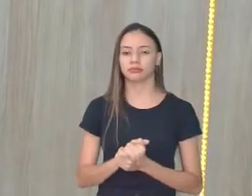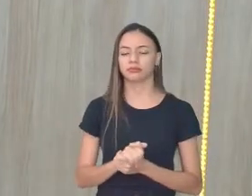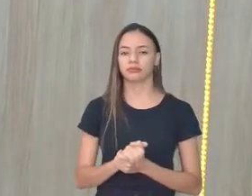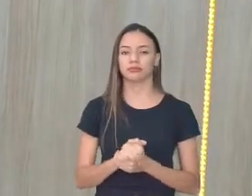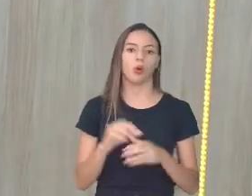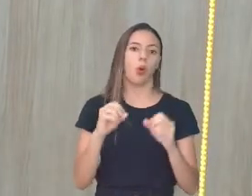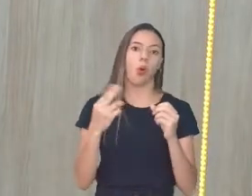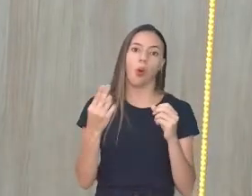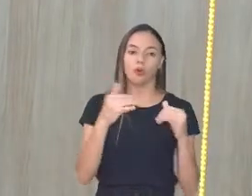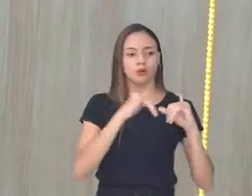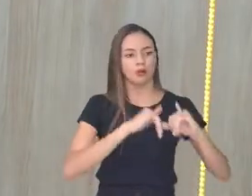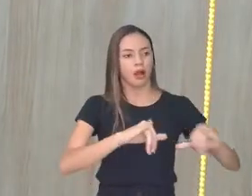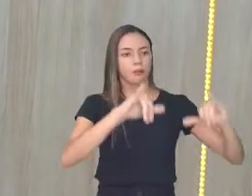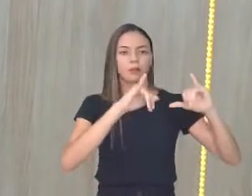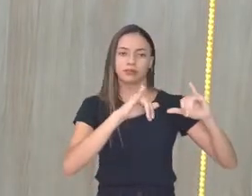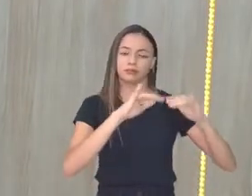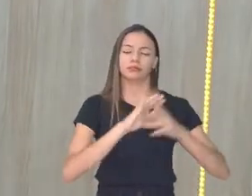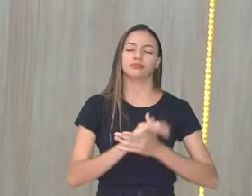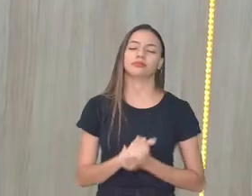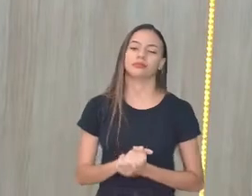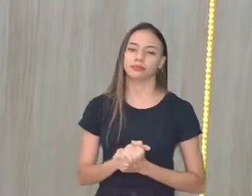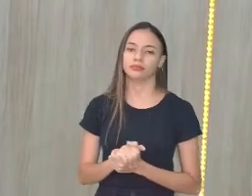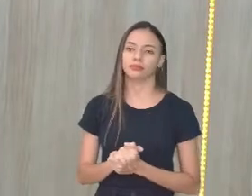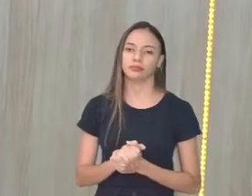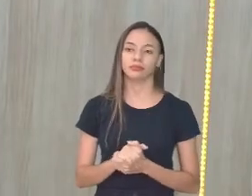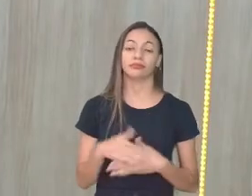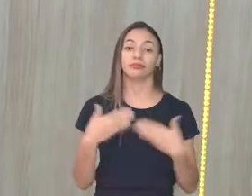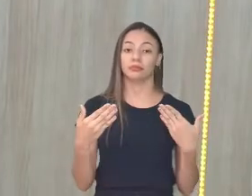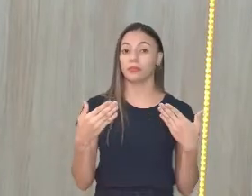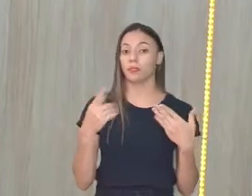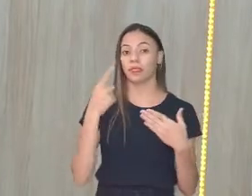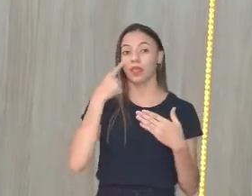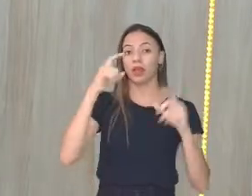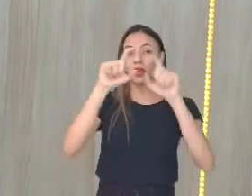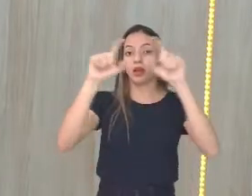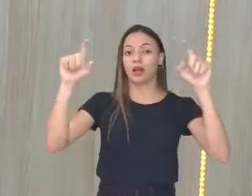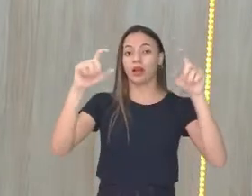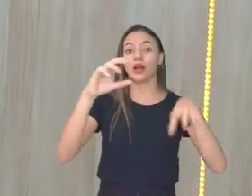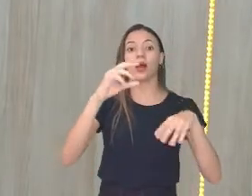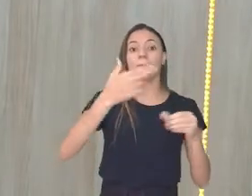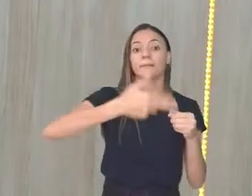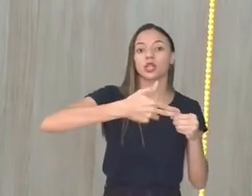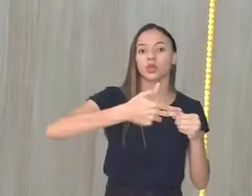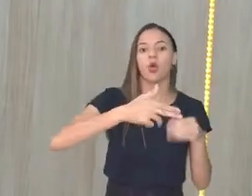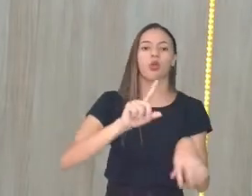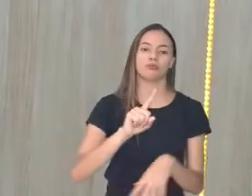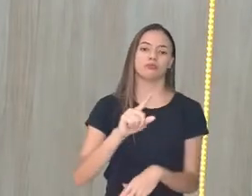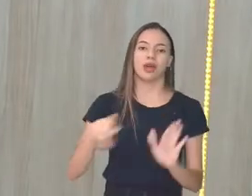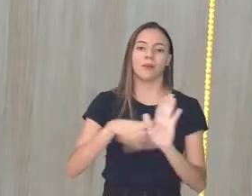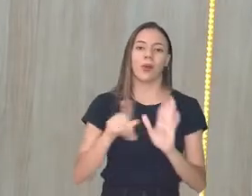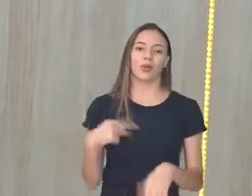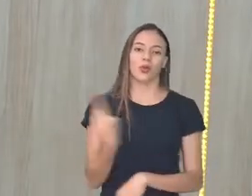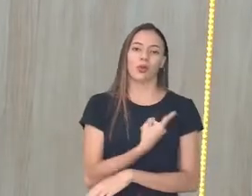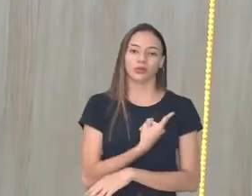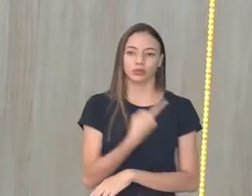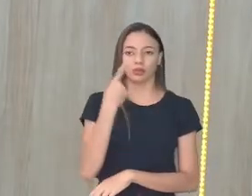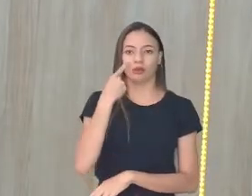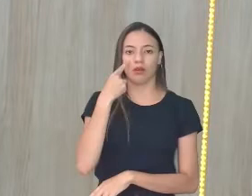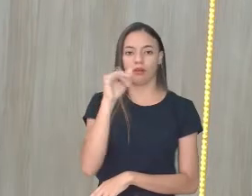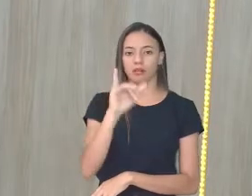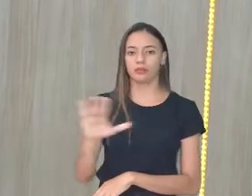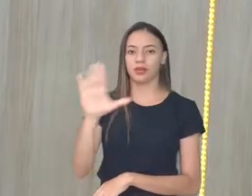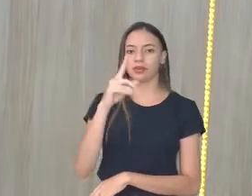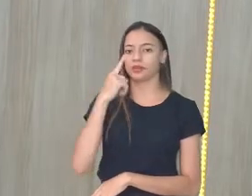ou alguma campanha. Então, nesse sentido, né, o slogan era o petróleo é nosso, né? E a gente vê aqui uma